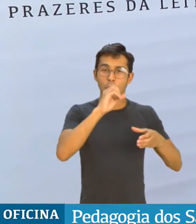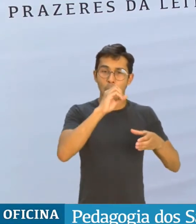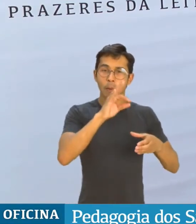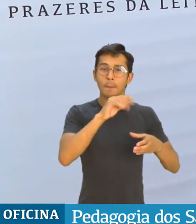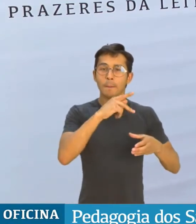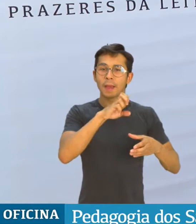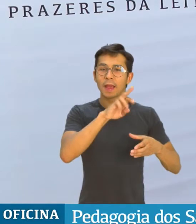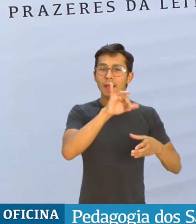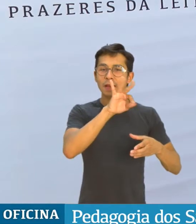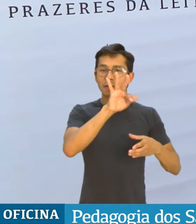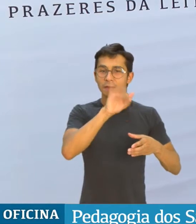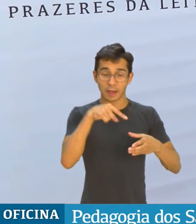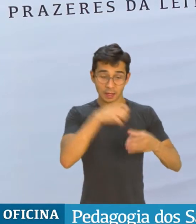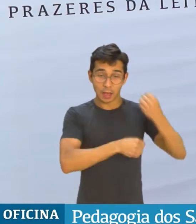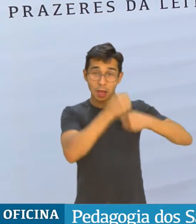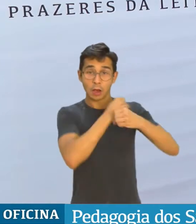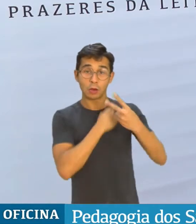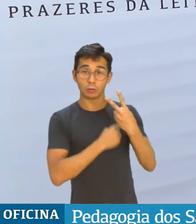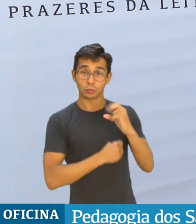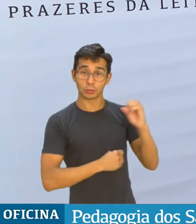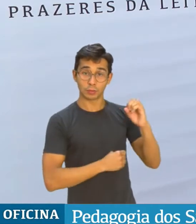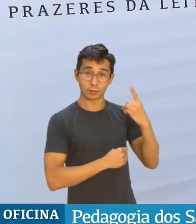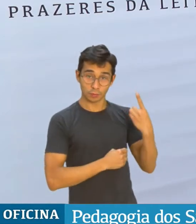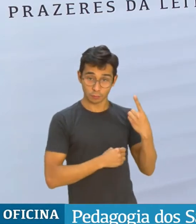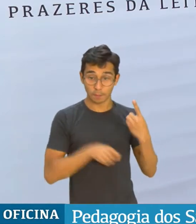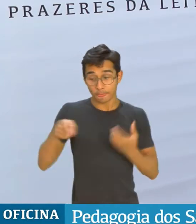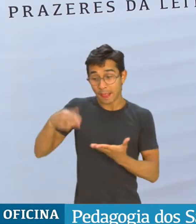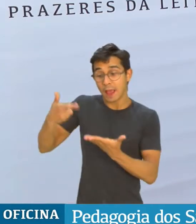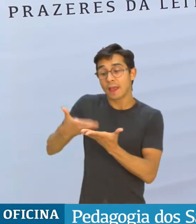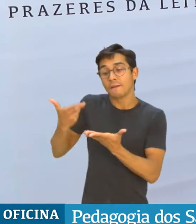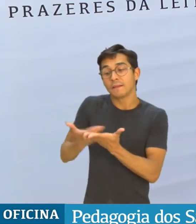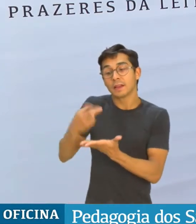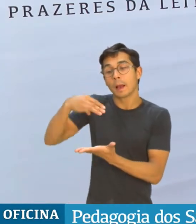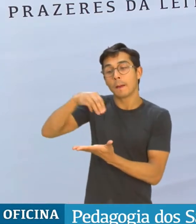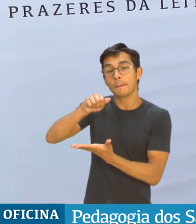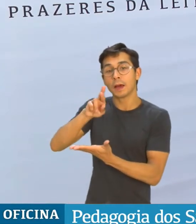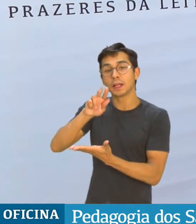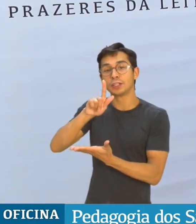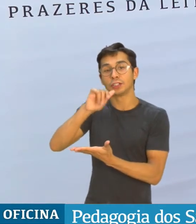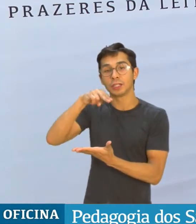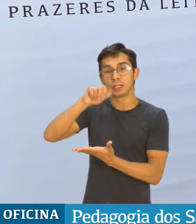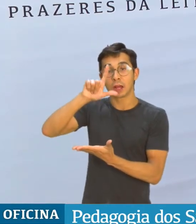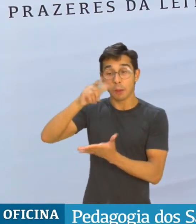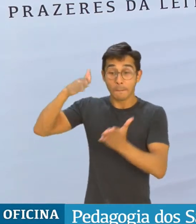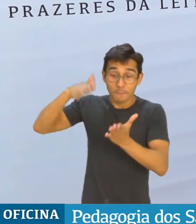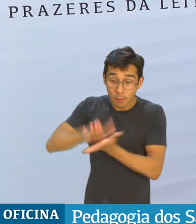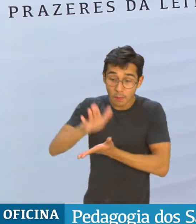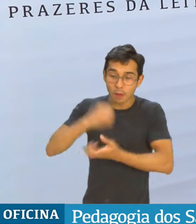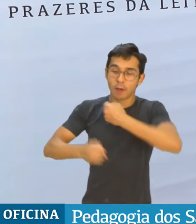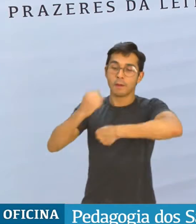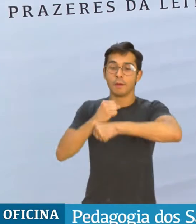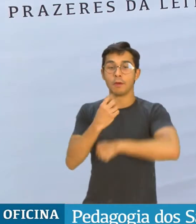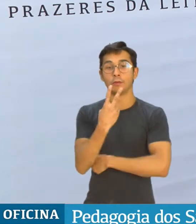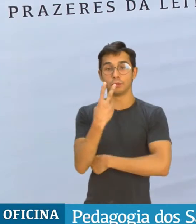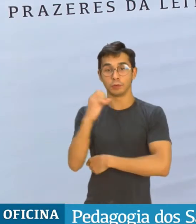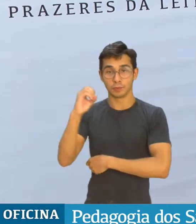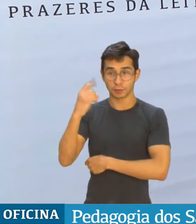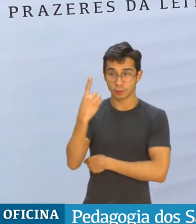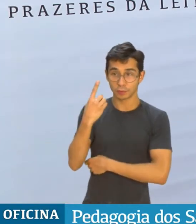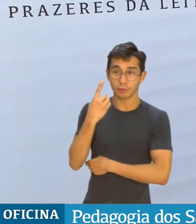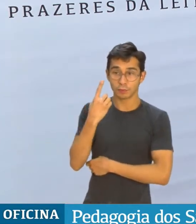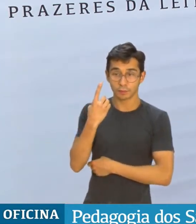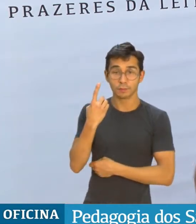o primeiro ato, né, da revista Literatura Marginal foi publicado no ano de 2001, Caros Amigos, Literatura Marginal, organizada